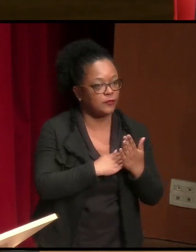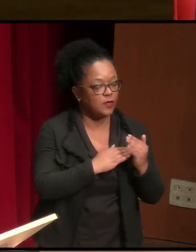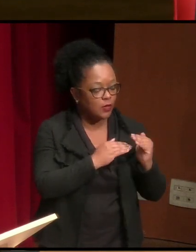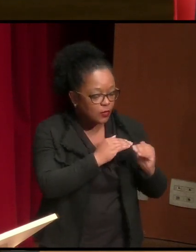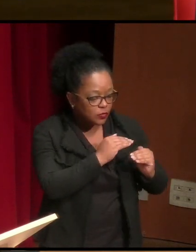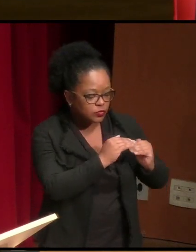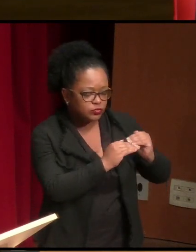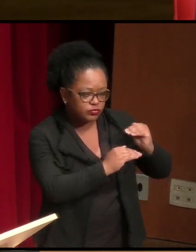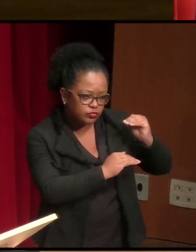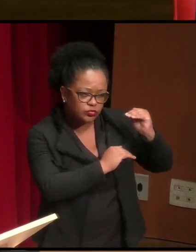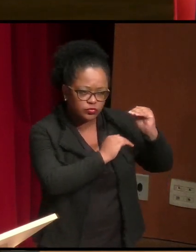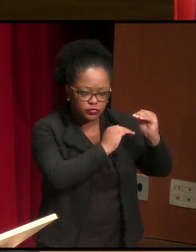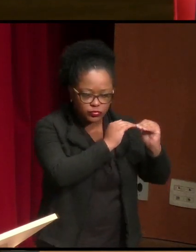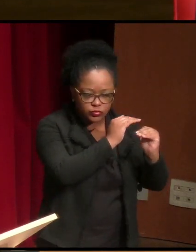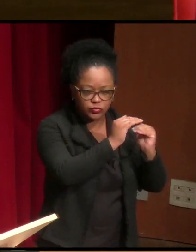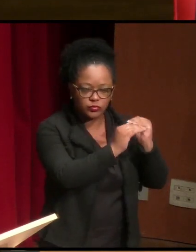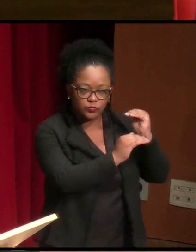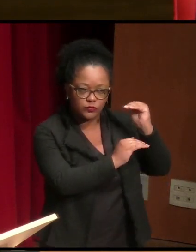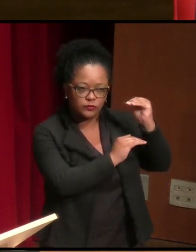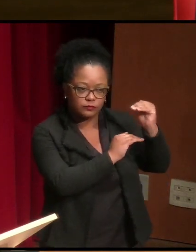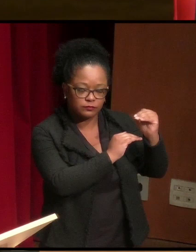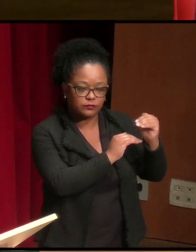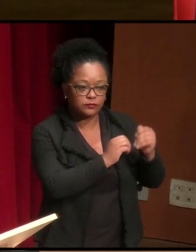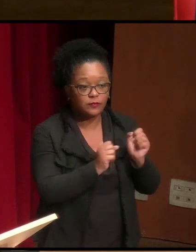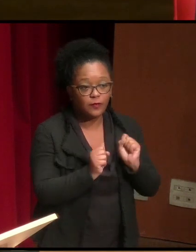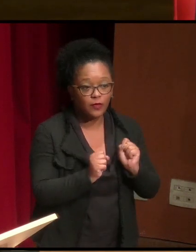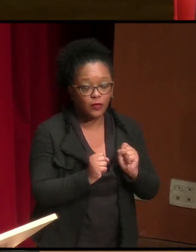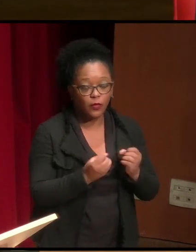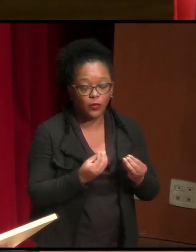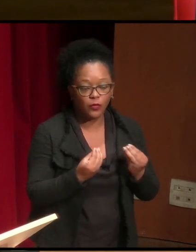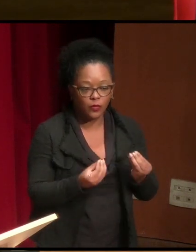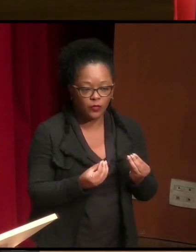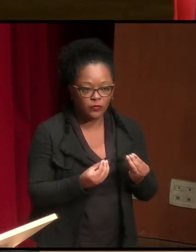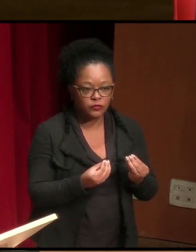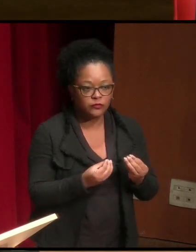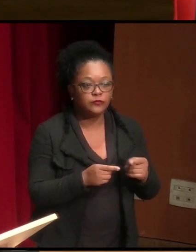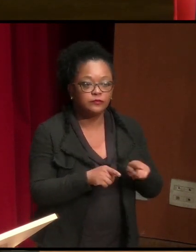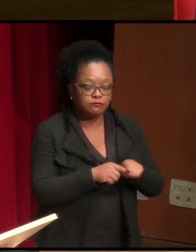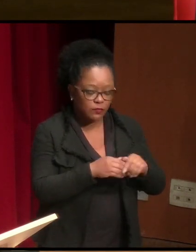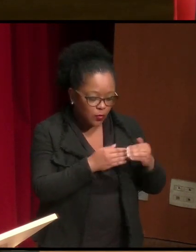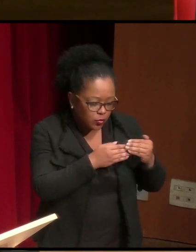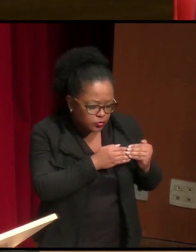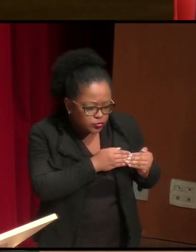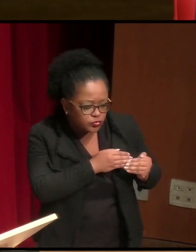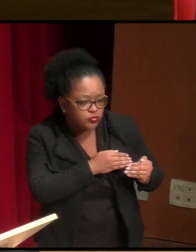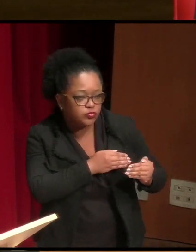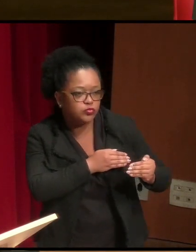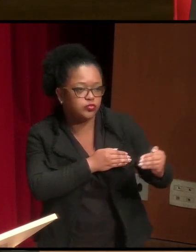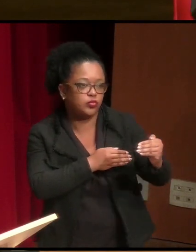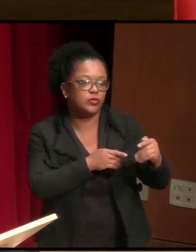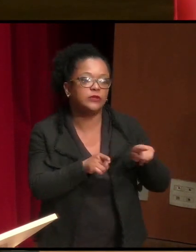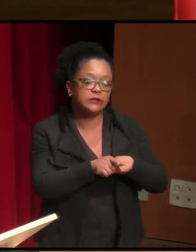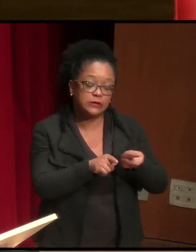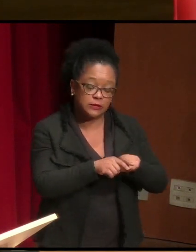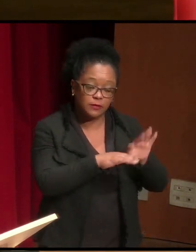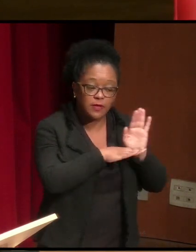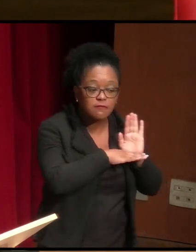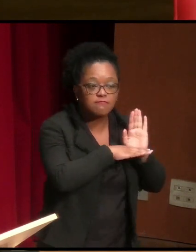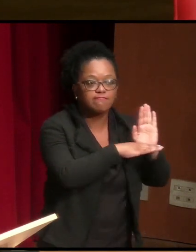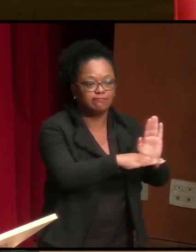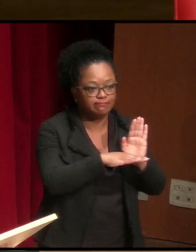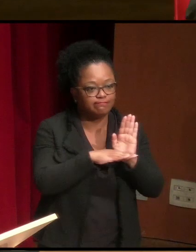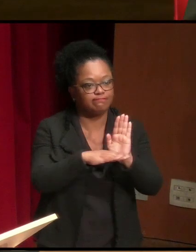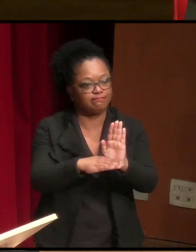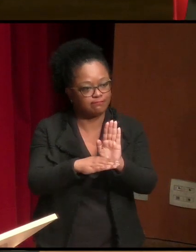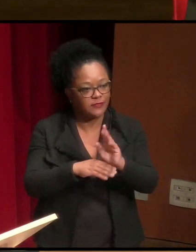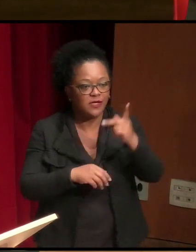eu fui descobrindo como poder não só avançar enquanto cidadão, mas também poder contribuir para que